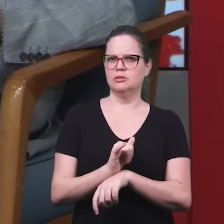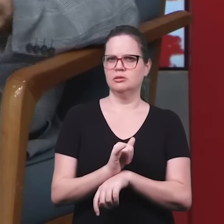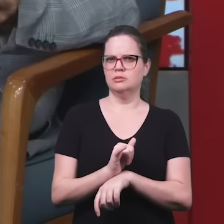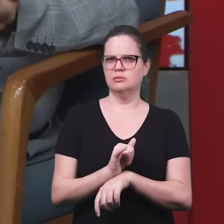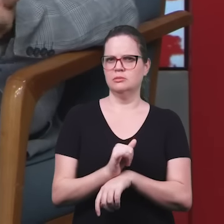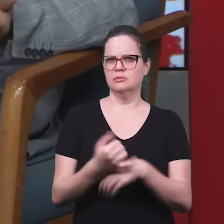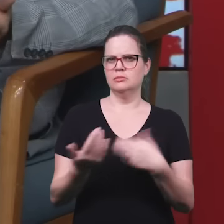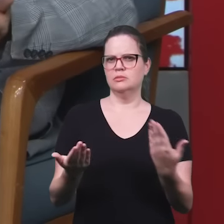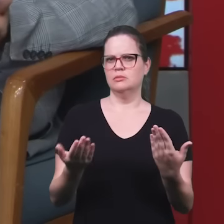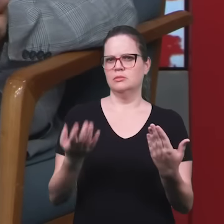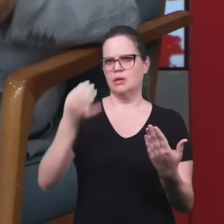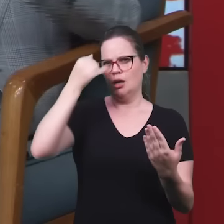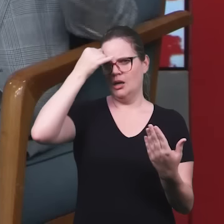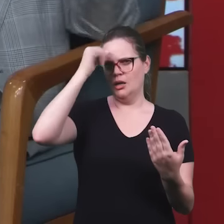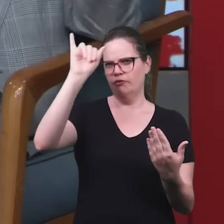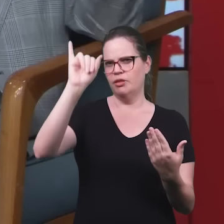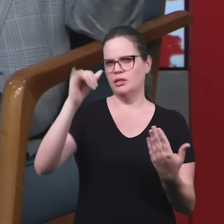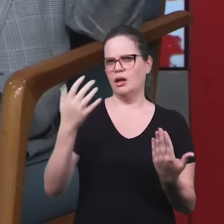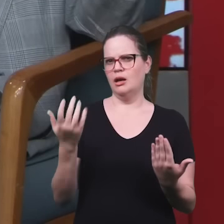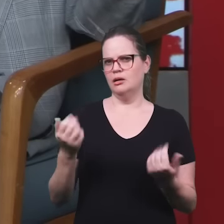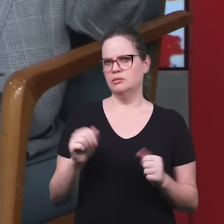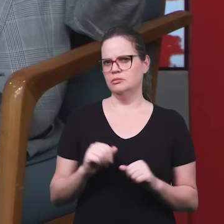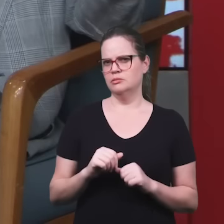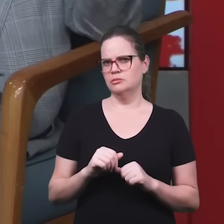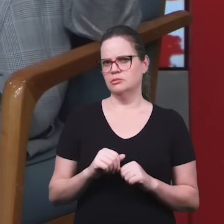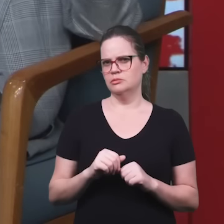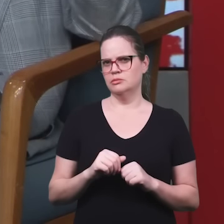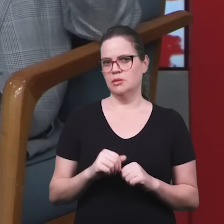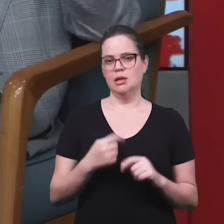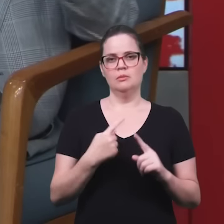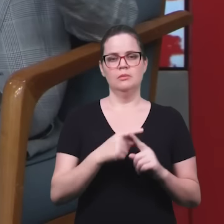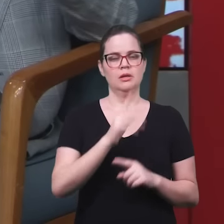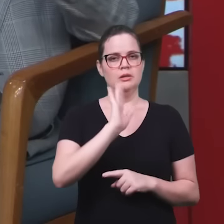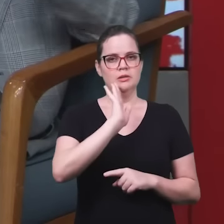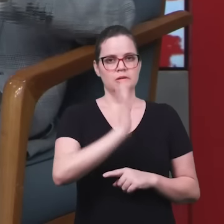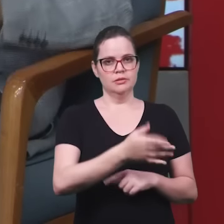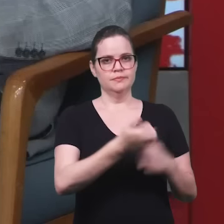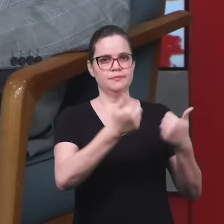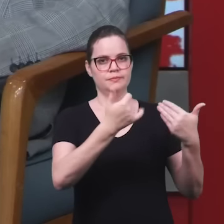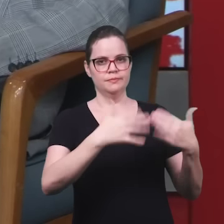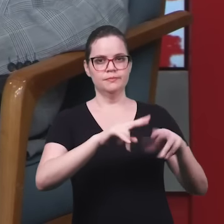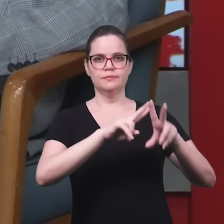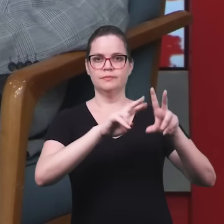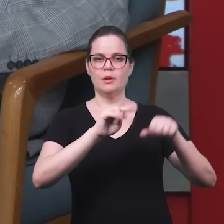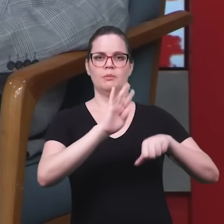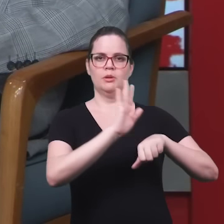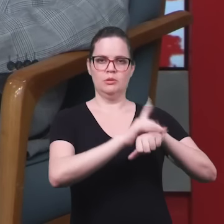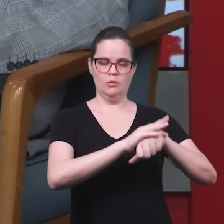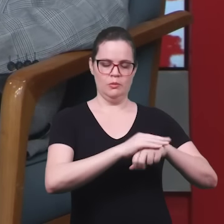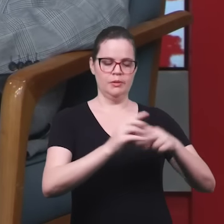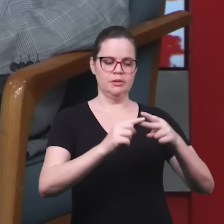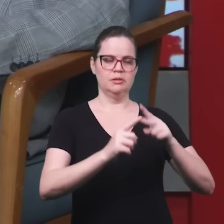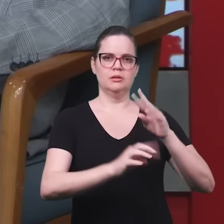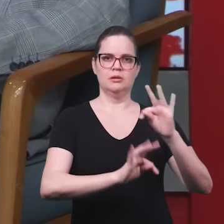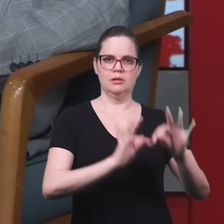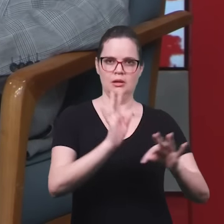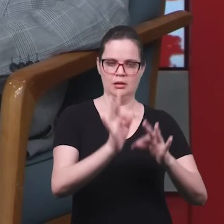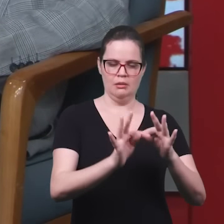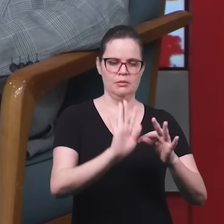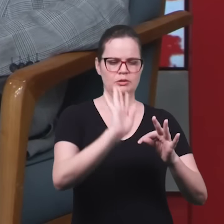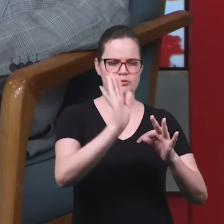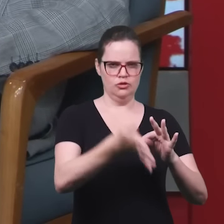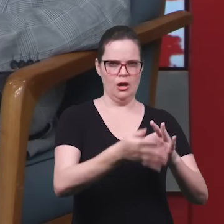de prevenir? Então, nós falamos sobre as doenças, falamos sobre os tratamentos e falar